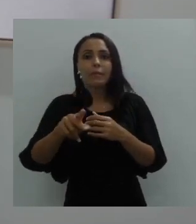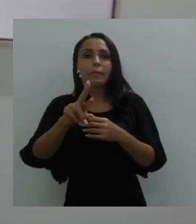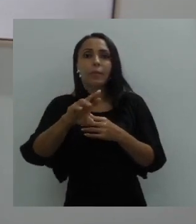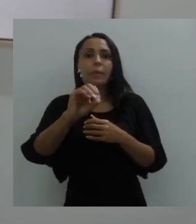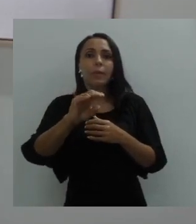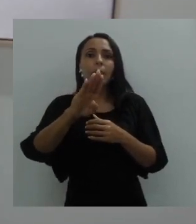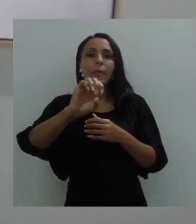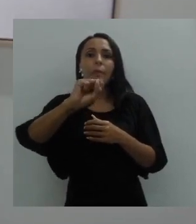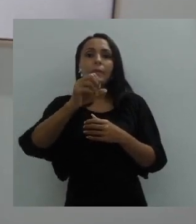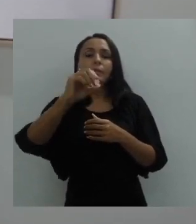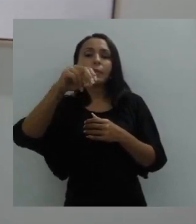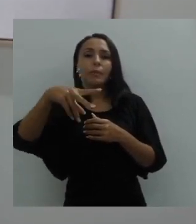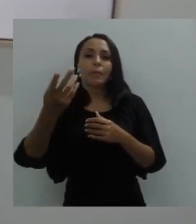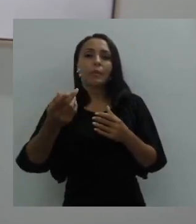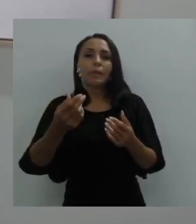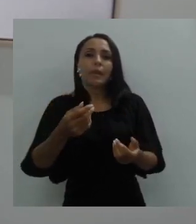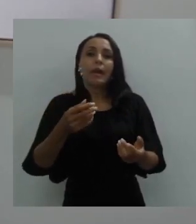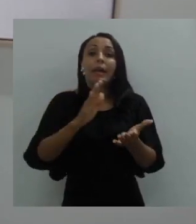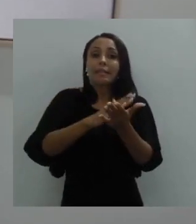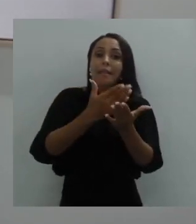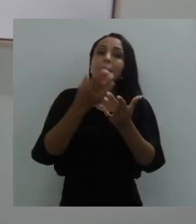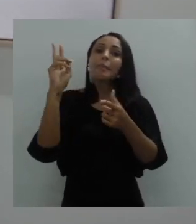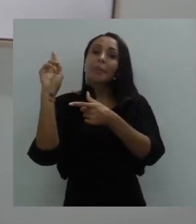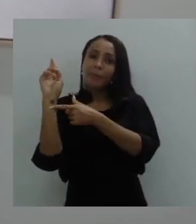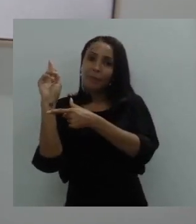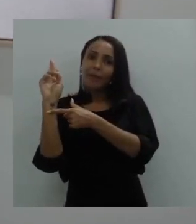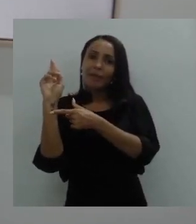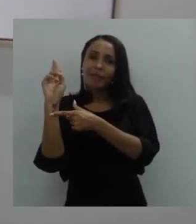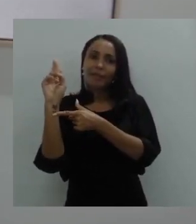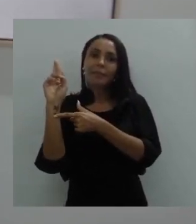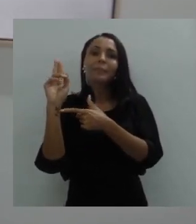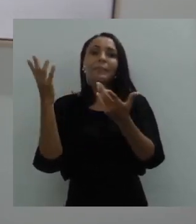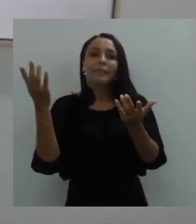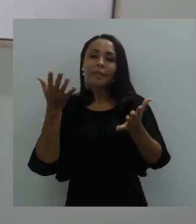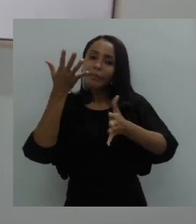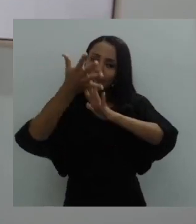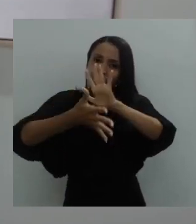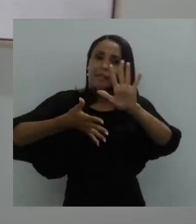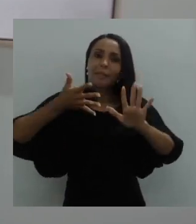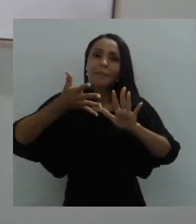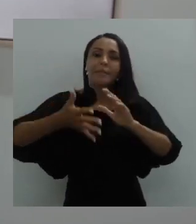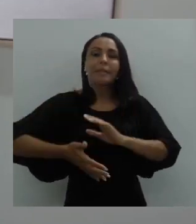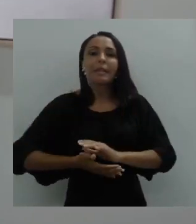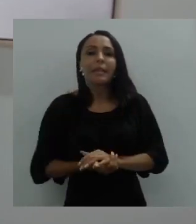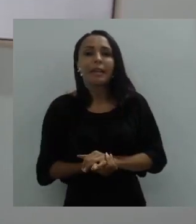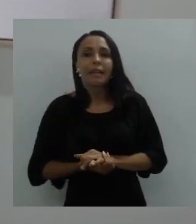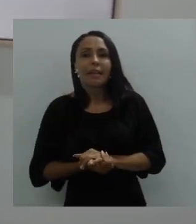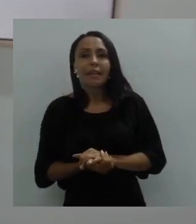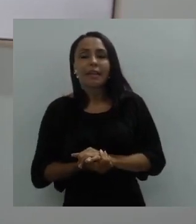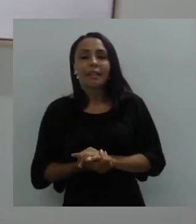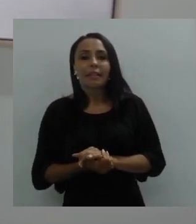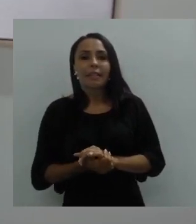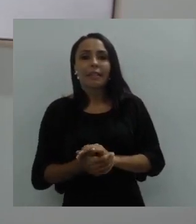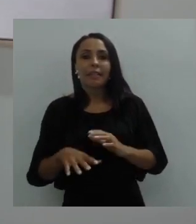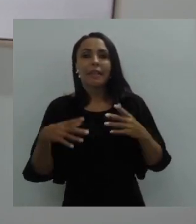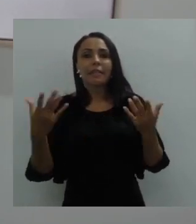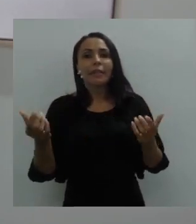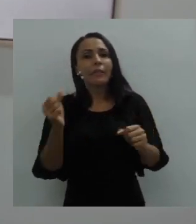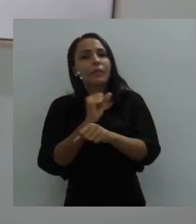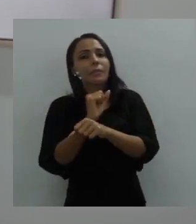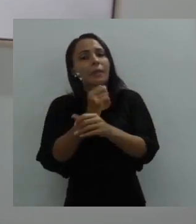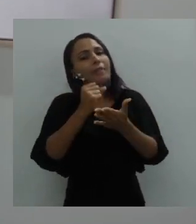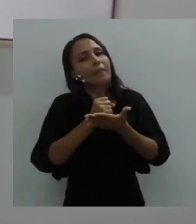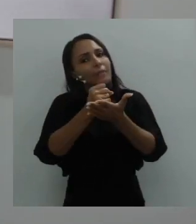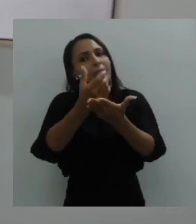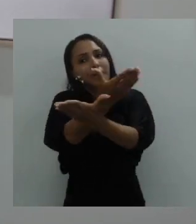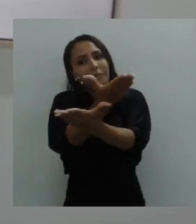Robson, professora Roberta, que está interpretando aquilo que eu estou falando, Libras. E aí a gente espera que tenha ajudado vocês